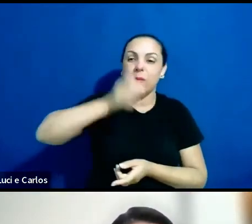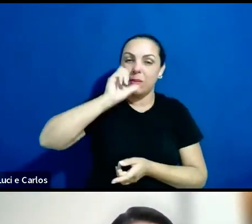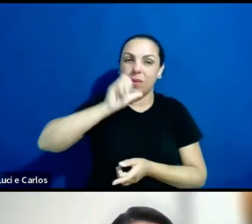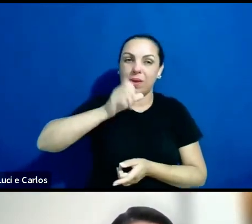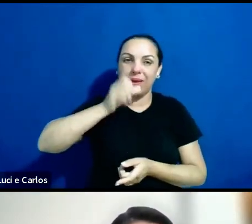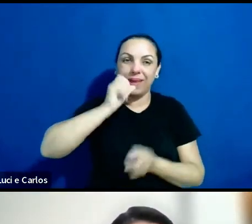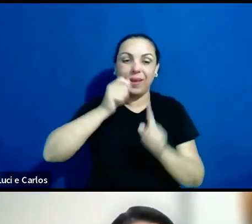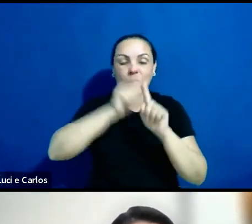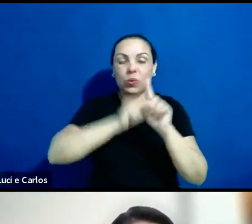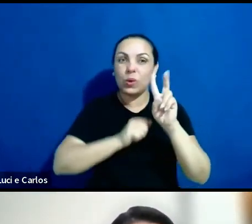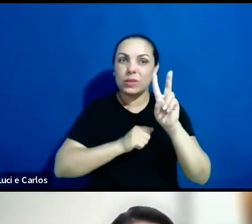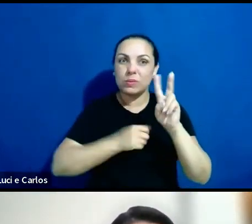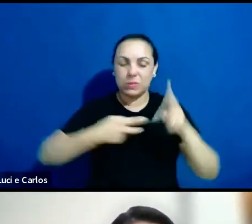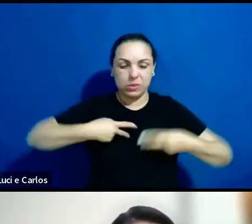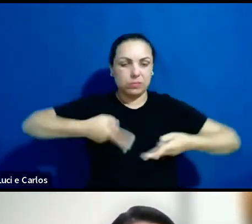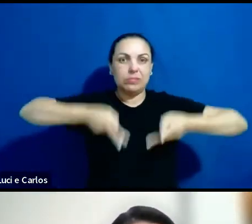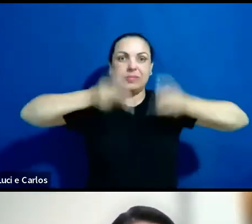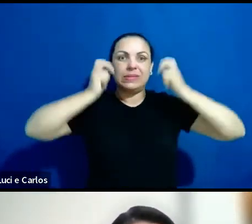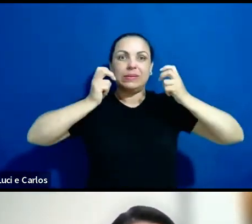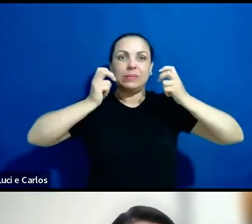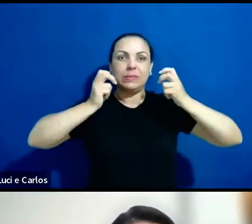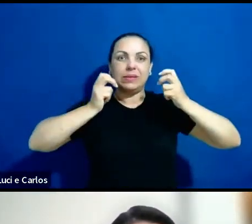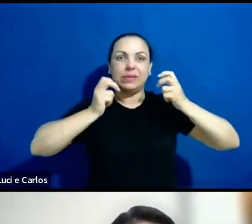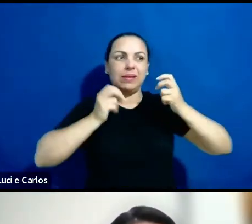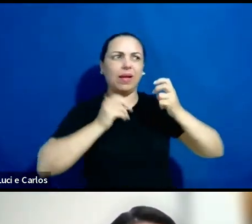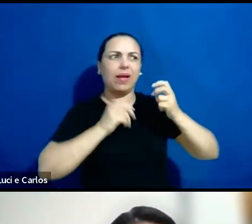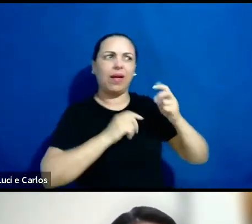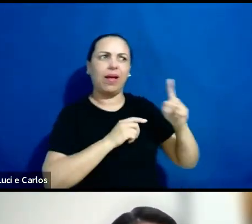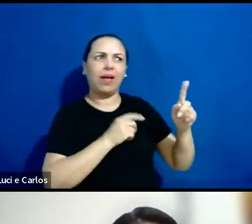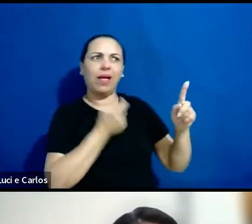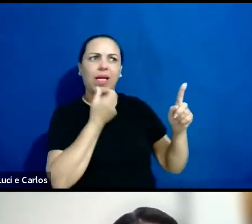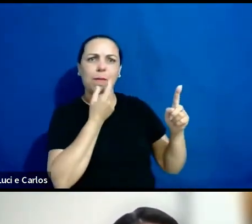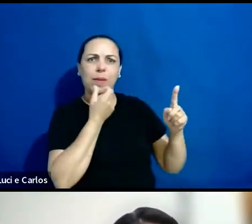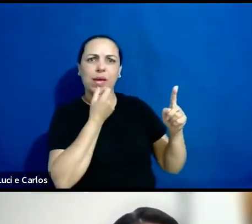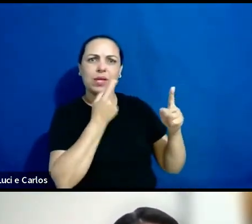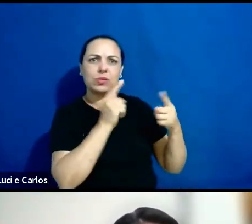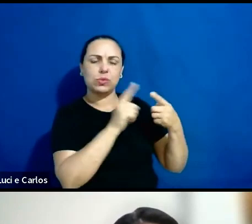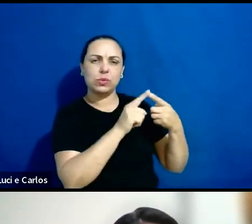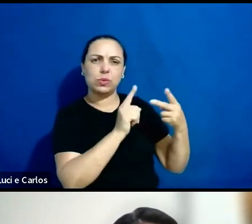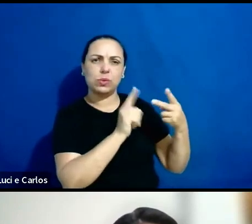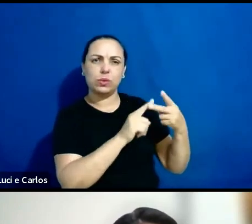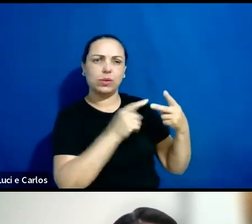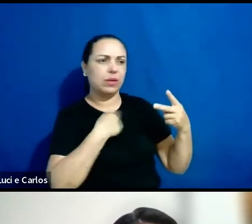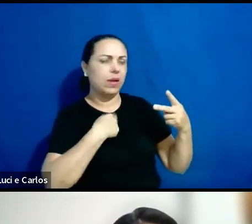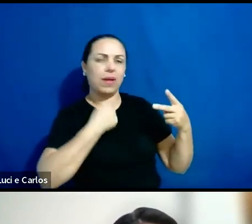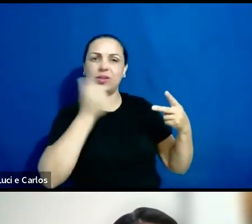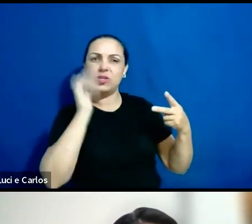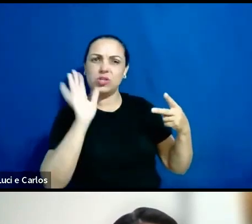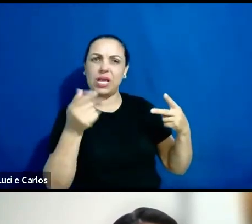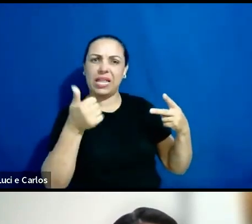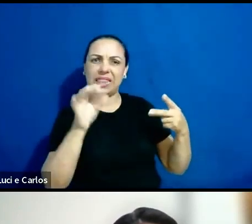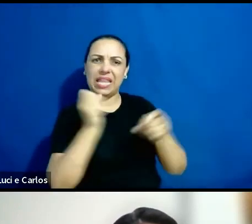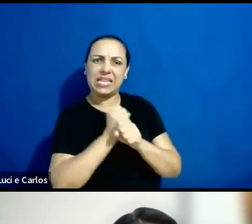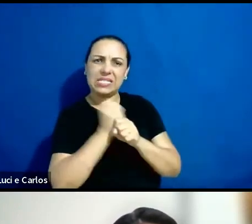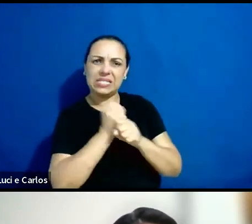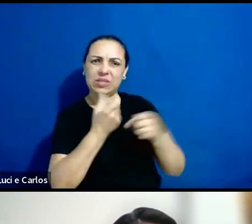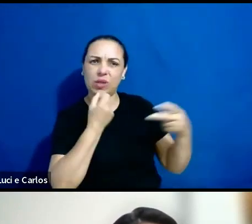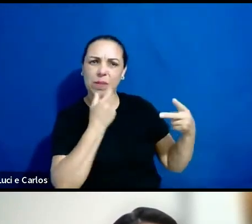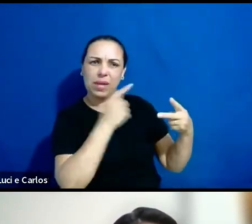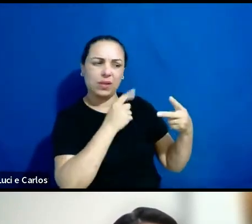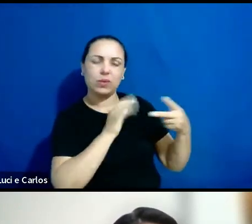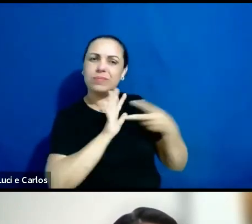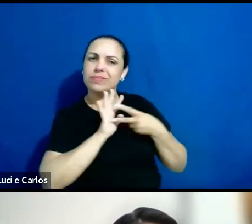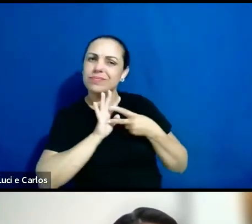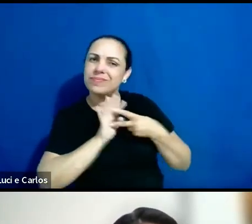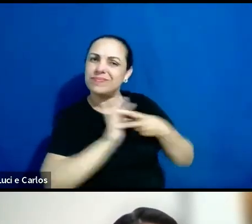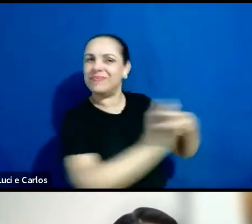2 meses eu deixei de tomar Ocadil e Rivotril que eu tomava há 10 anos. Nossa. Eu não conseguia